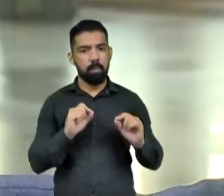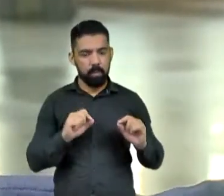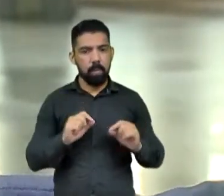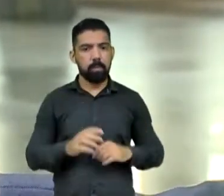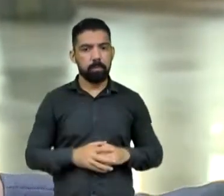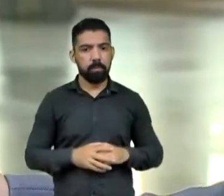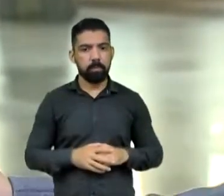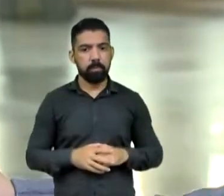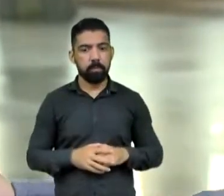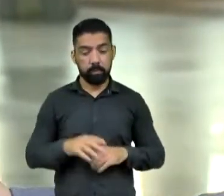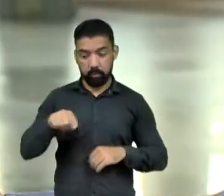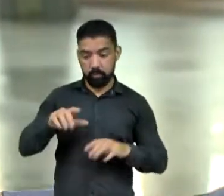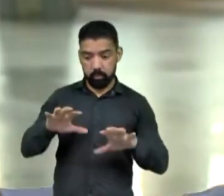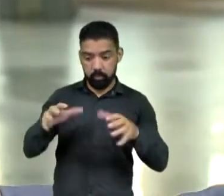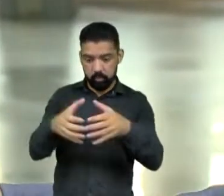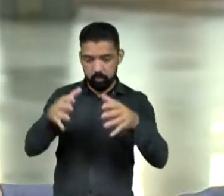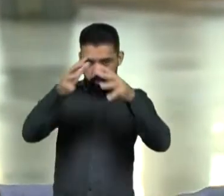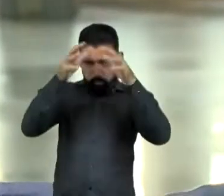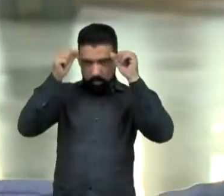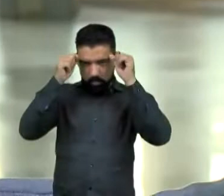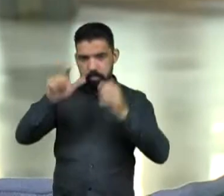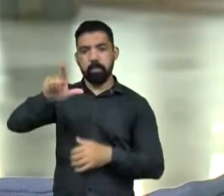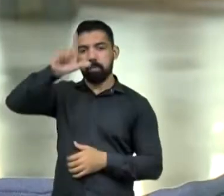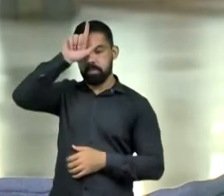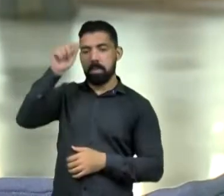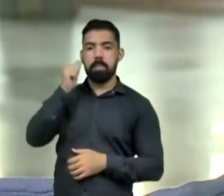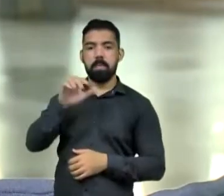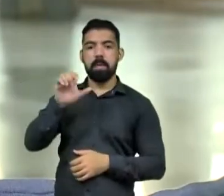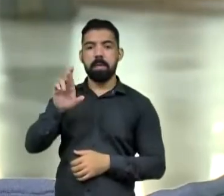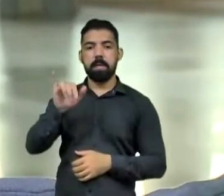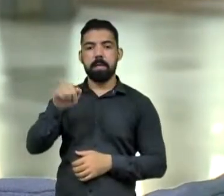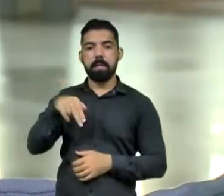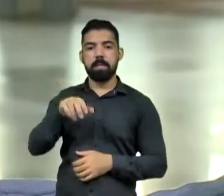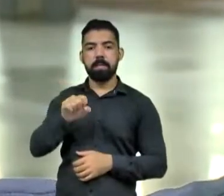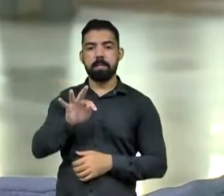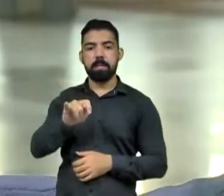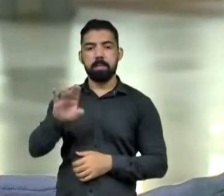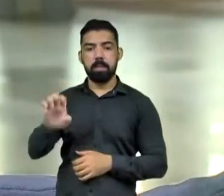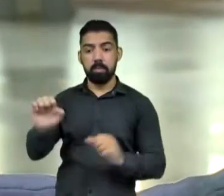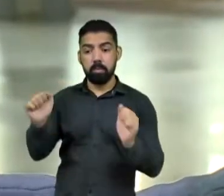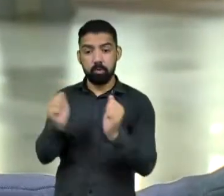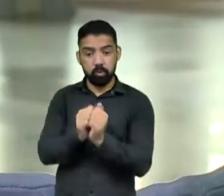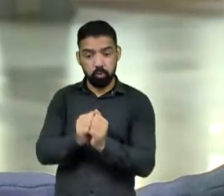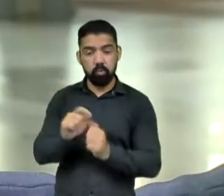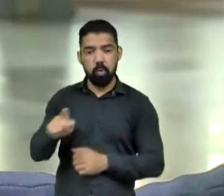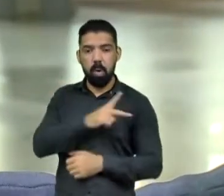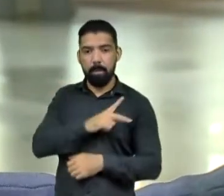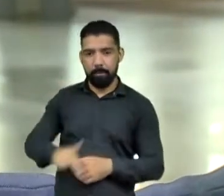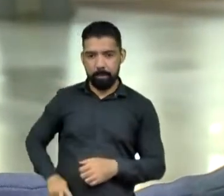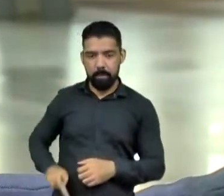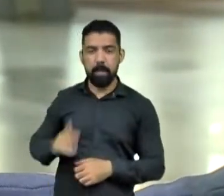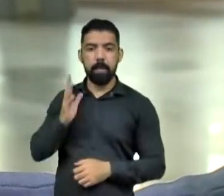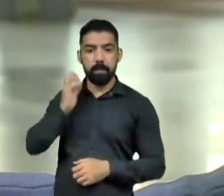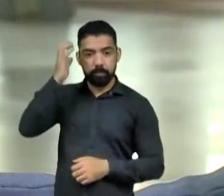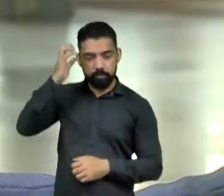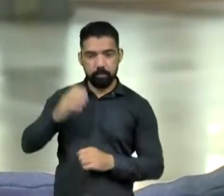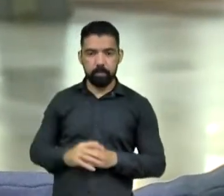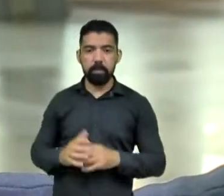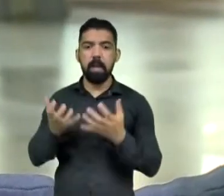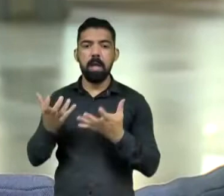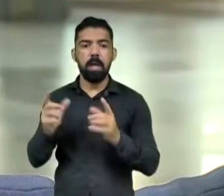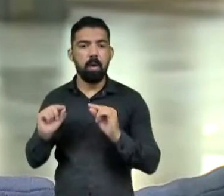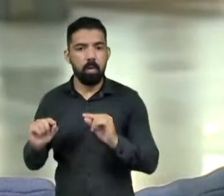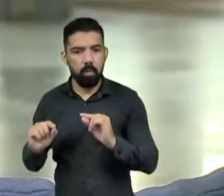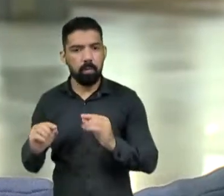Social, liderado pela doutora Cristiane Leitão, junto ao presidente Evandro Leitão, quer levar para a sociedade cearense,